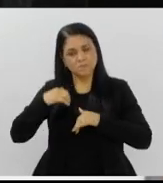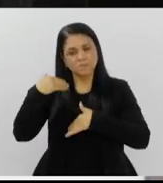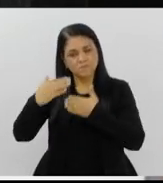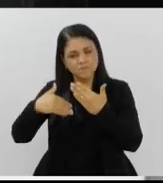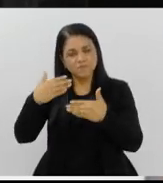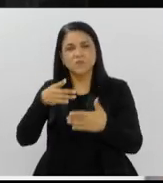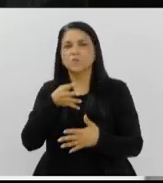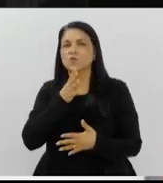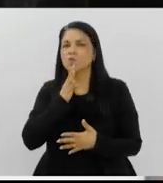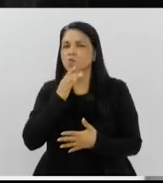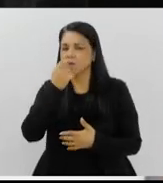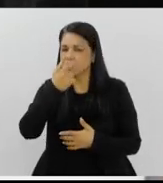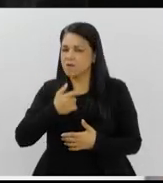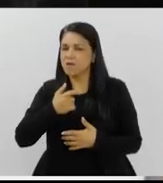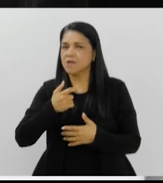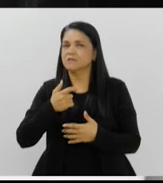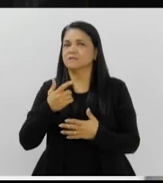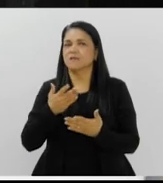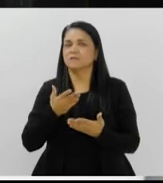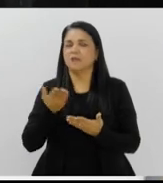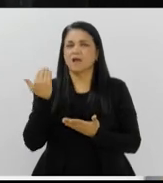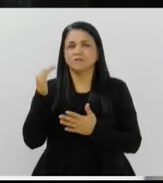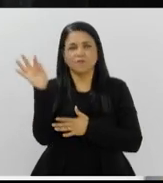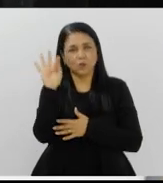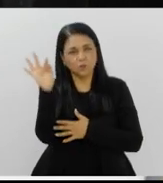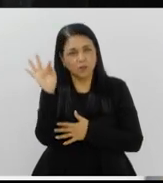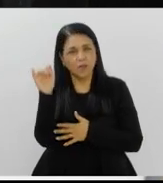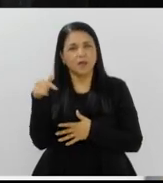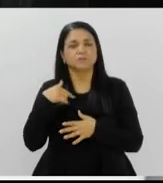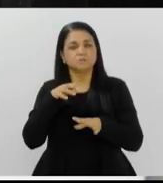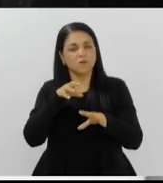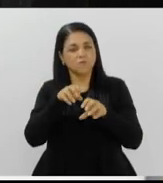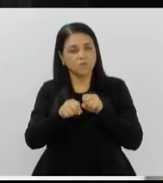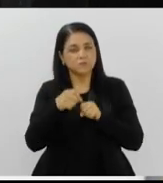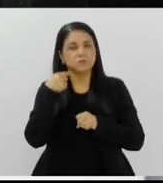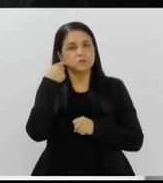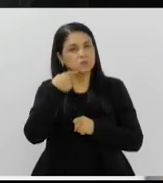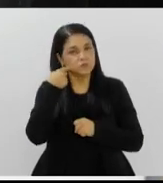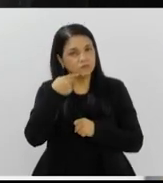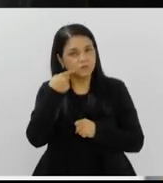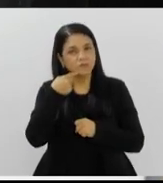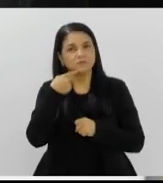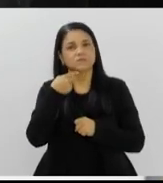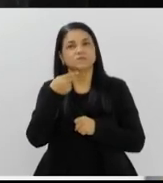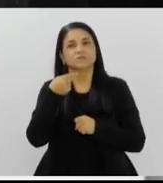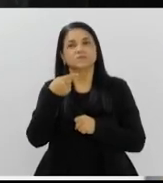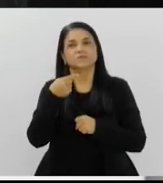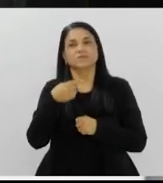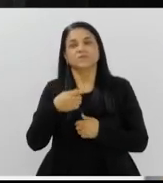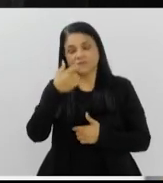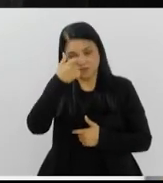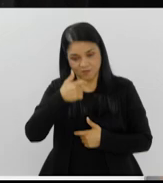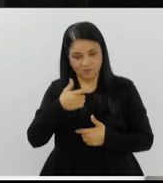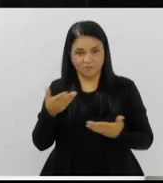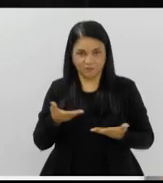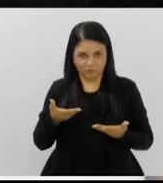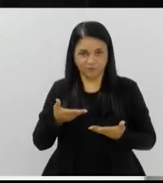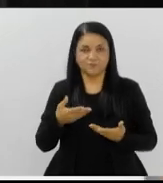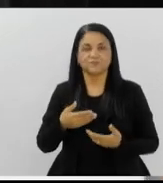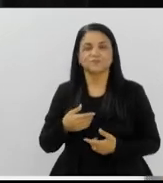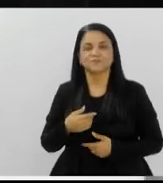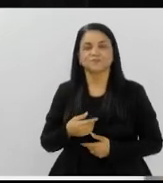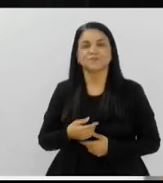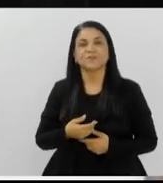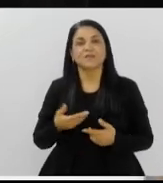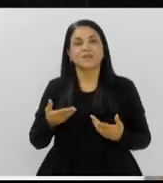conhece desde a época da docência, viu a minha formação na advocacia e cá estou. Mais importante do que isso é